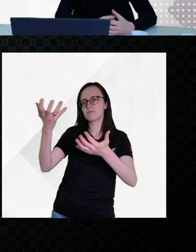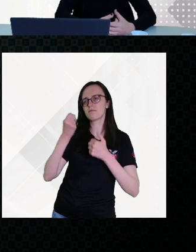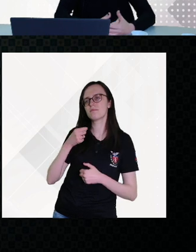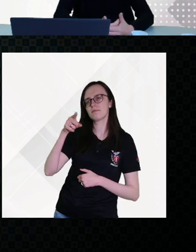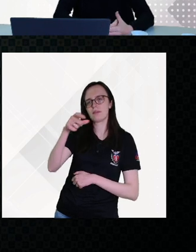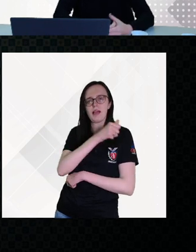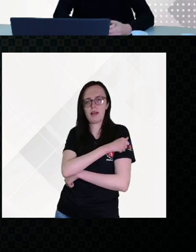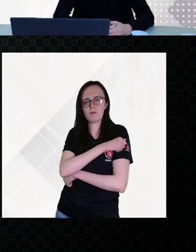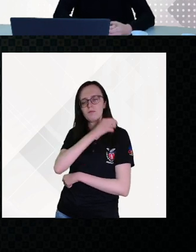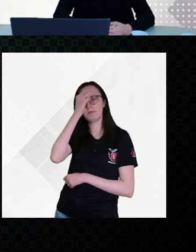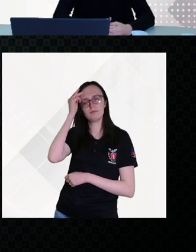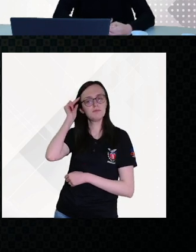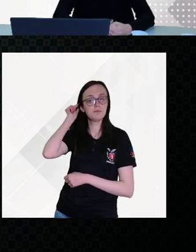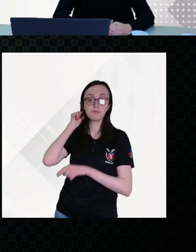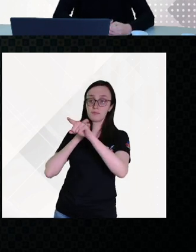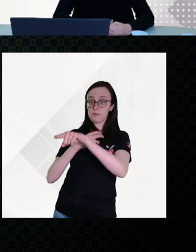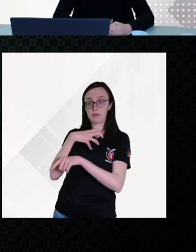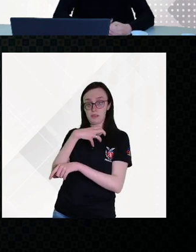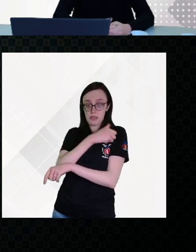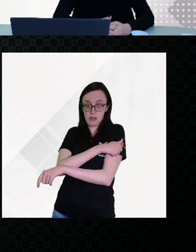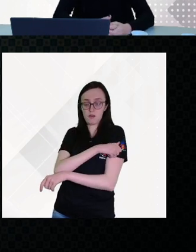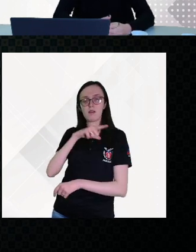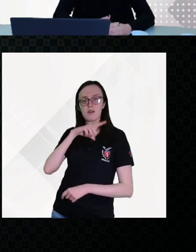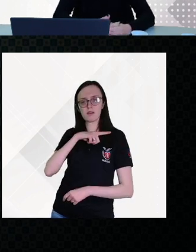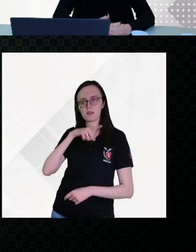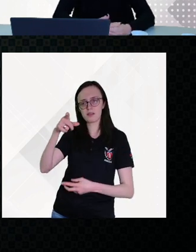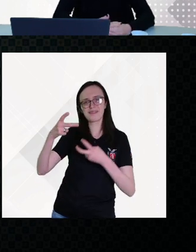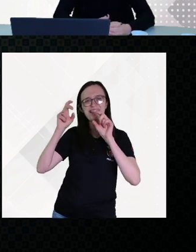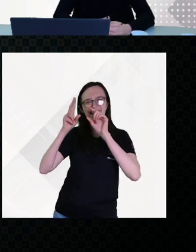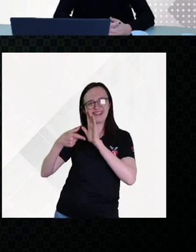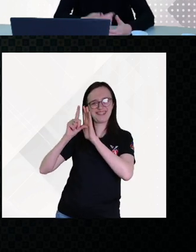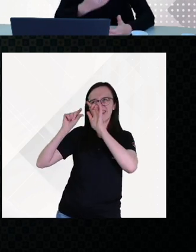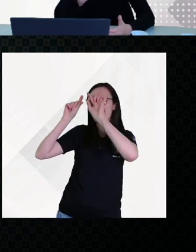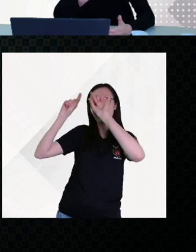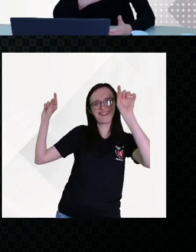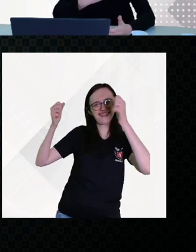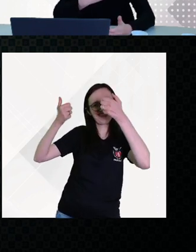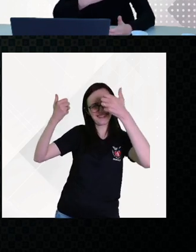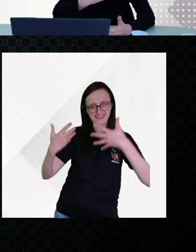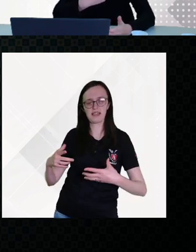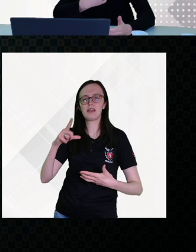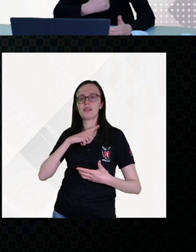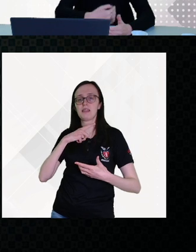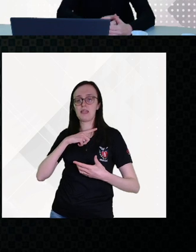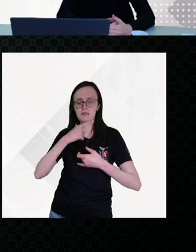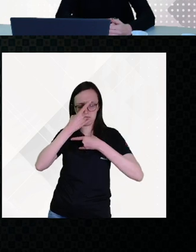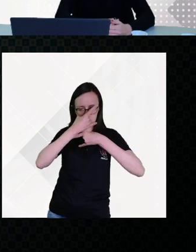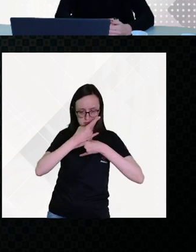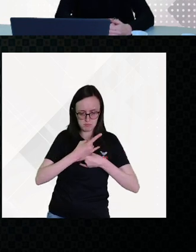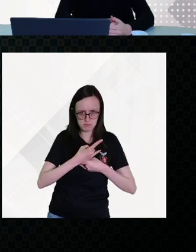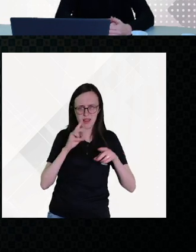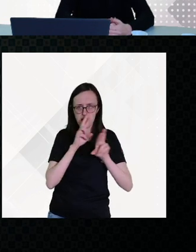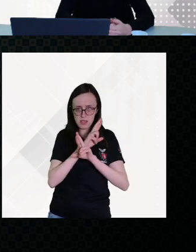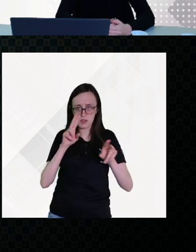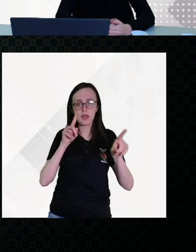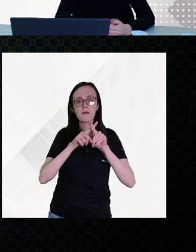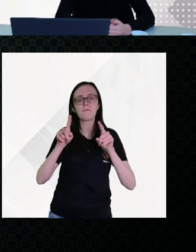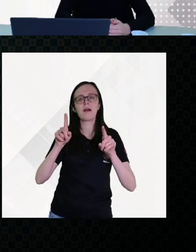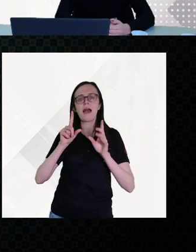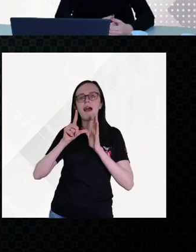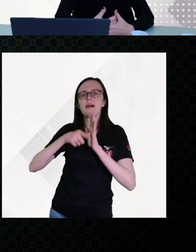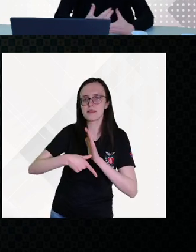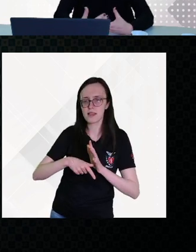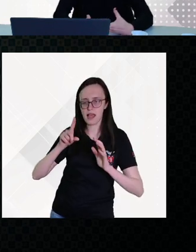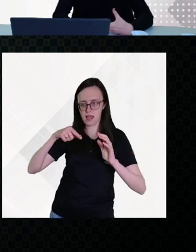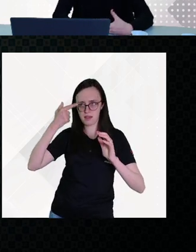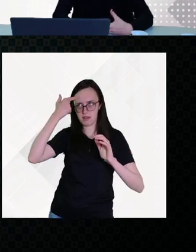tá? Que tem uma sequela de mielomeningocele, né? Que tem um atraso psicomotor.